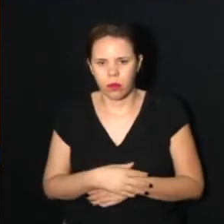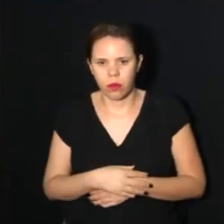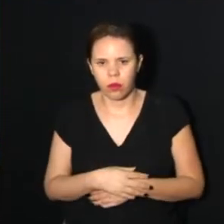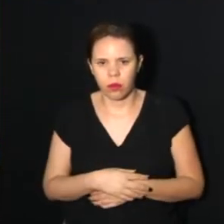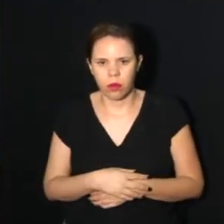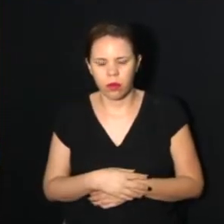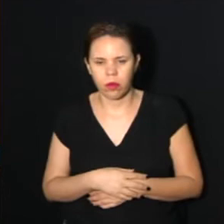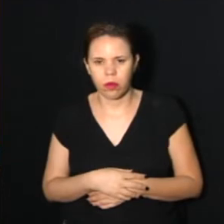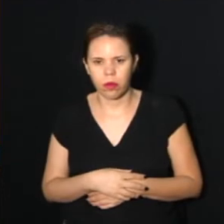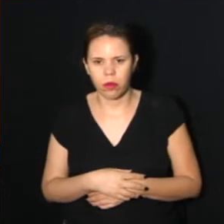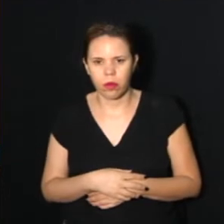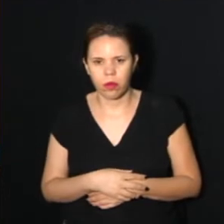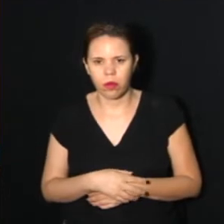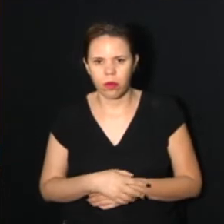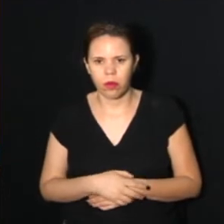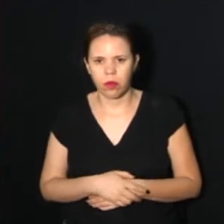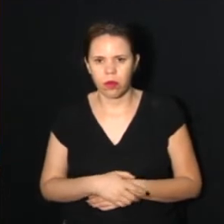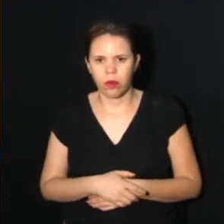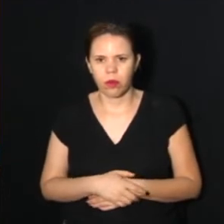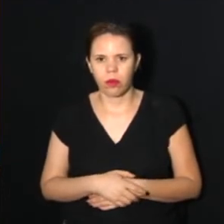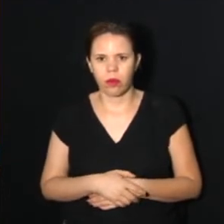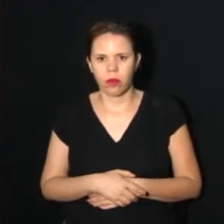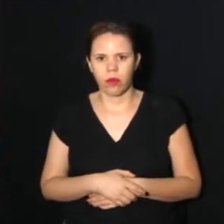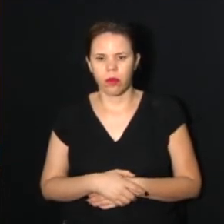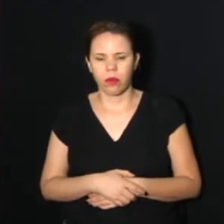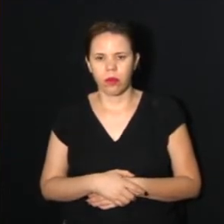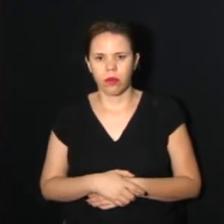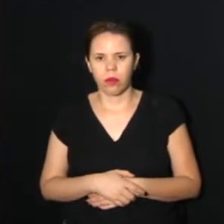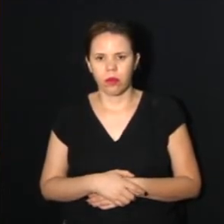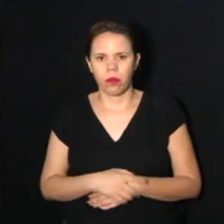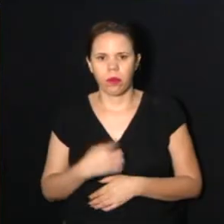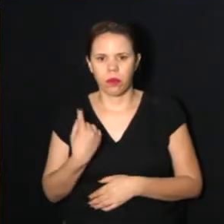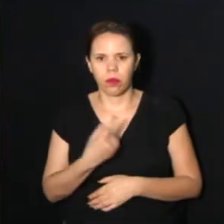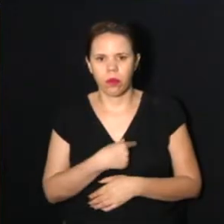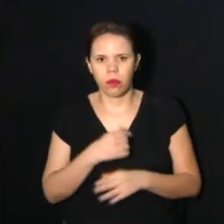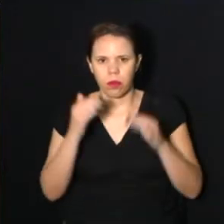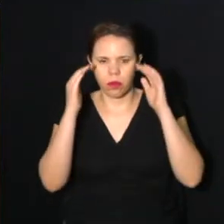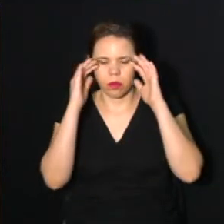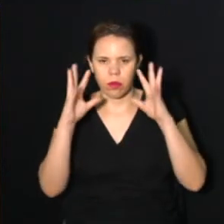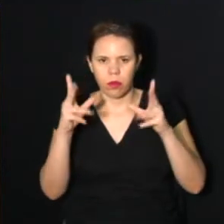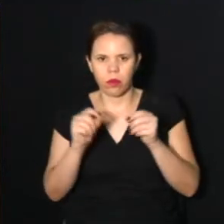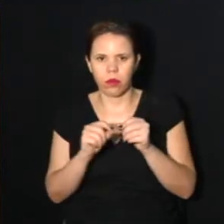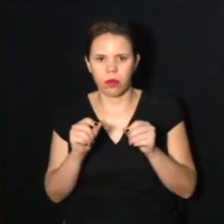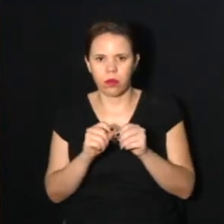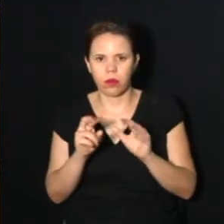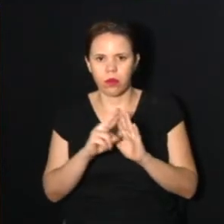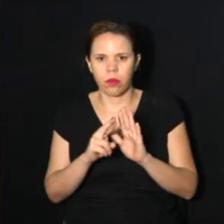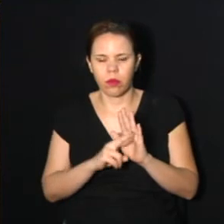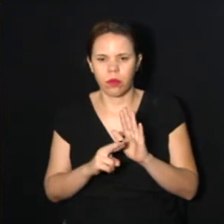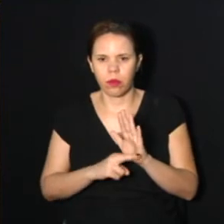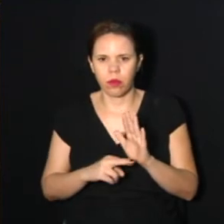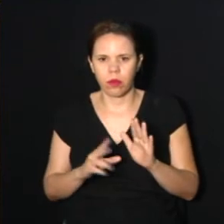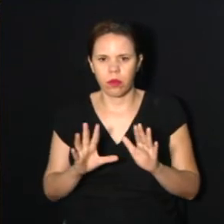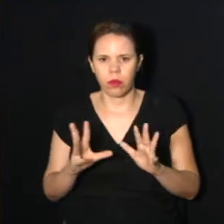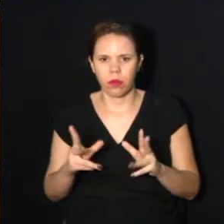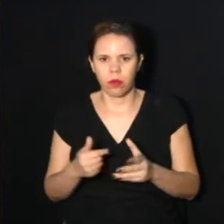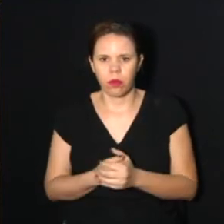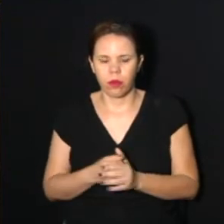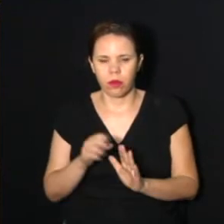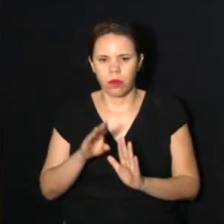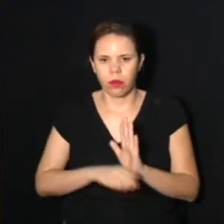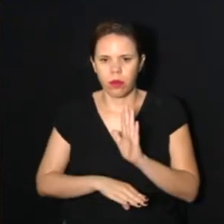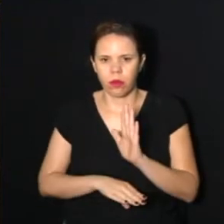procede tal situação. Nós cumprimos tudo o que dispõe o regimento, nós cumprimos tanto a